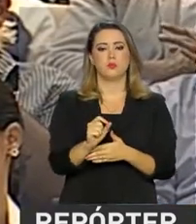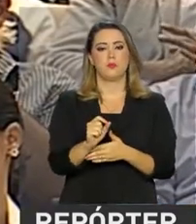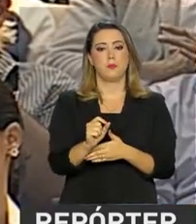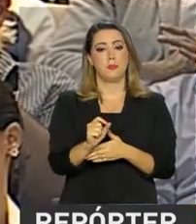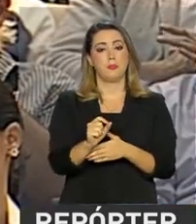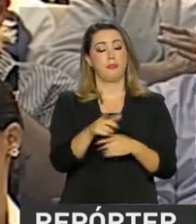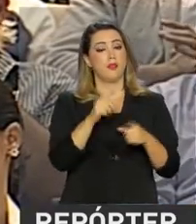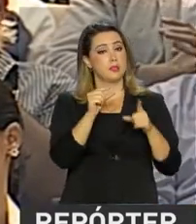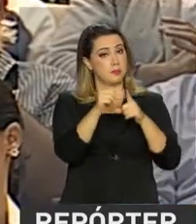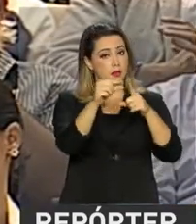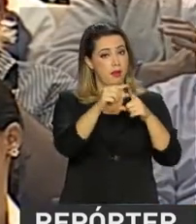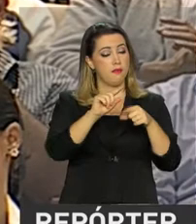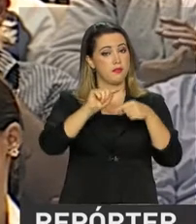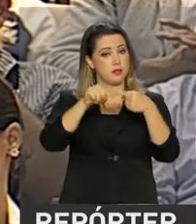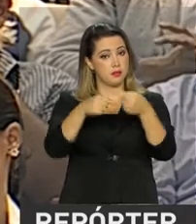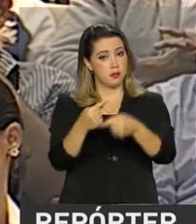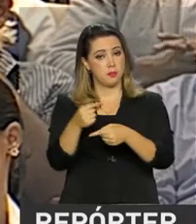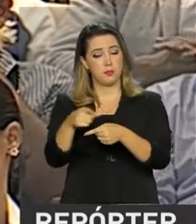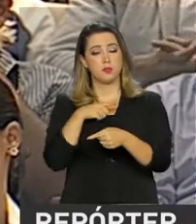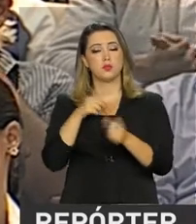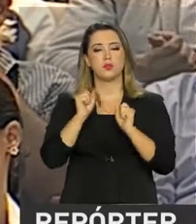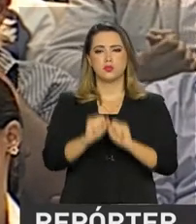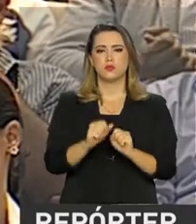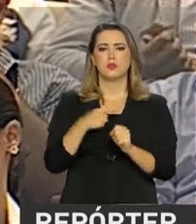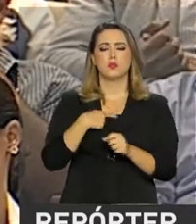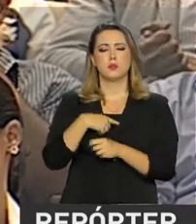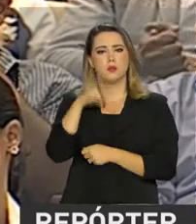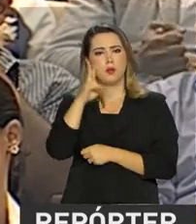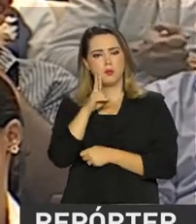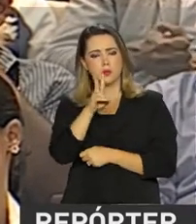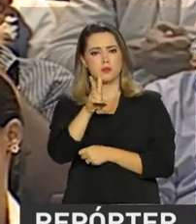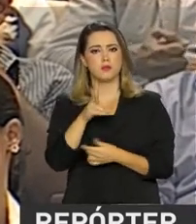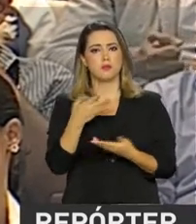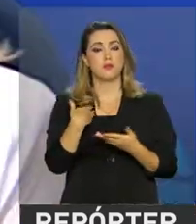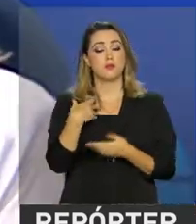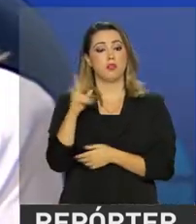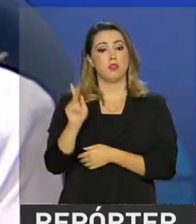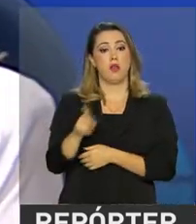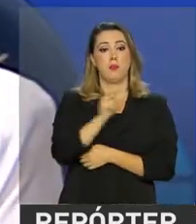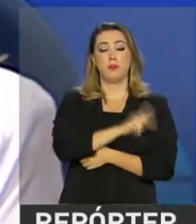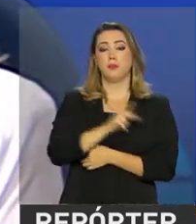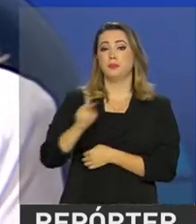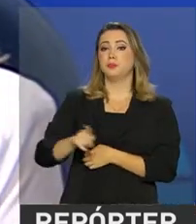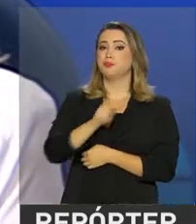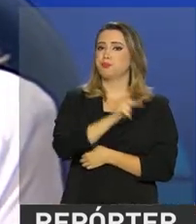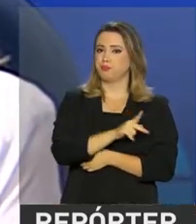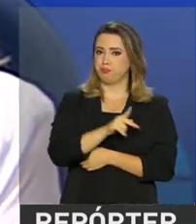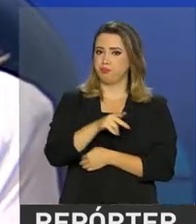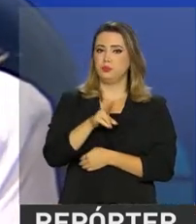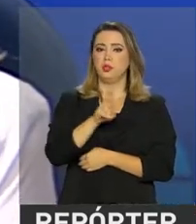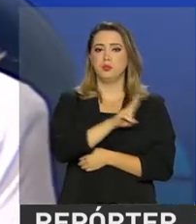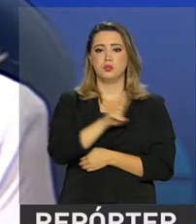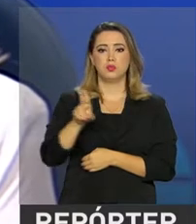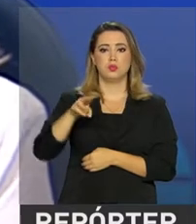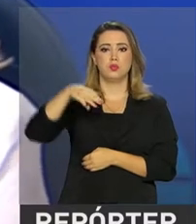das palavras, nós teremos aqui a oportunidade de ouvir um pouco a professora Maria Inês